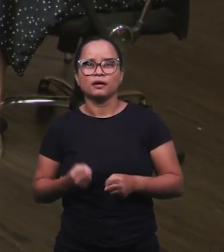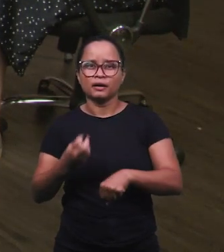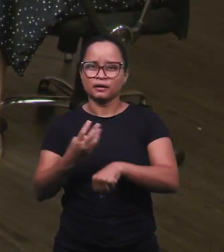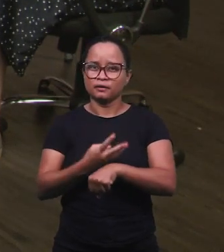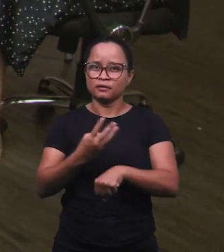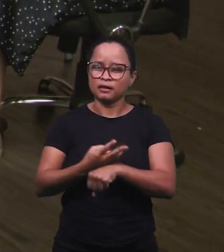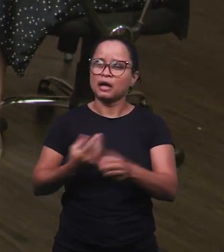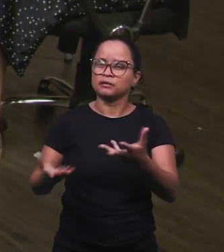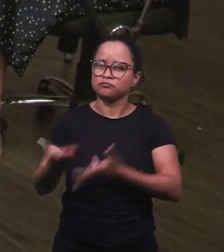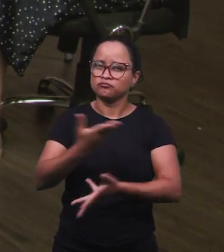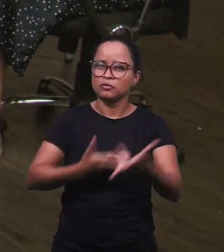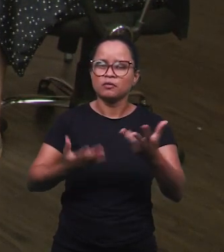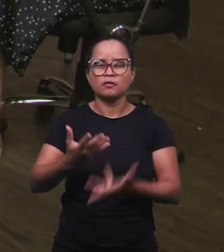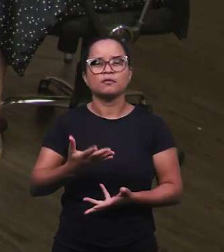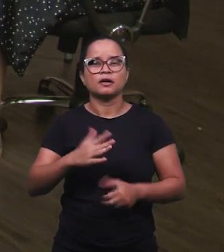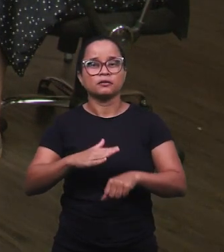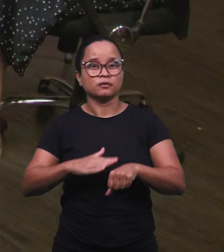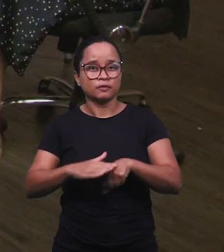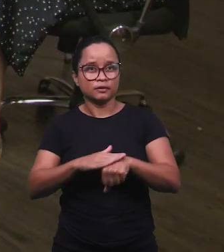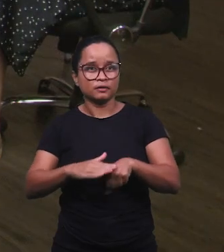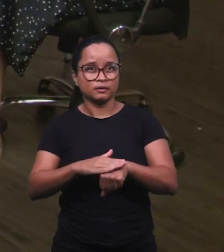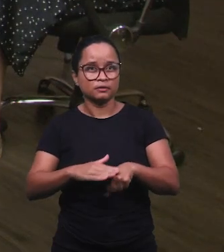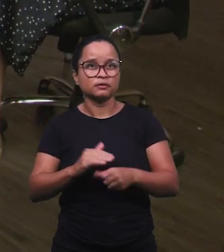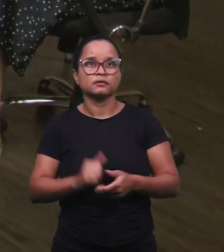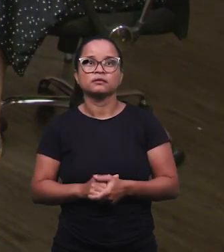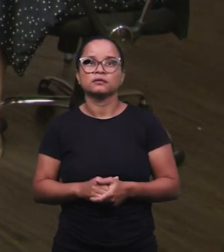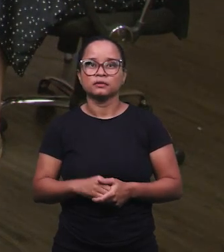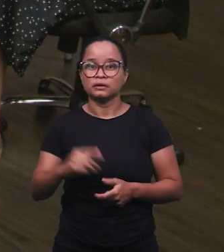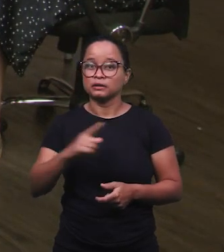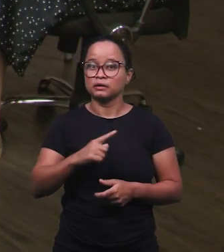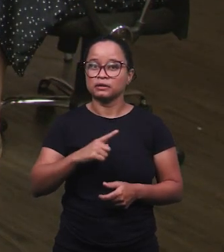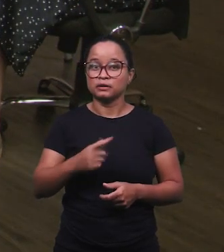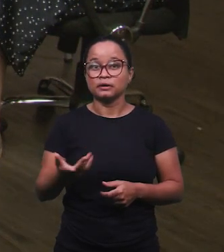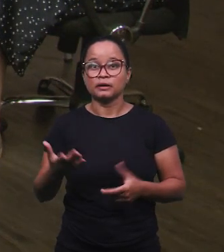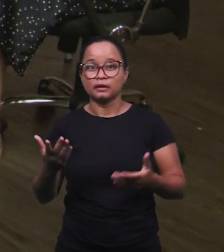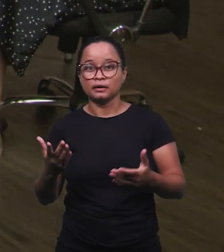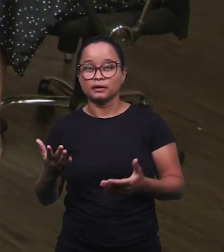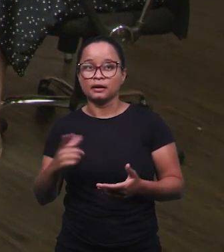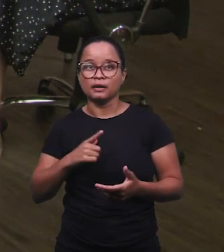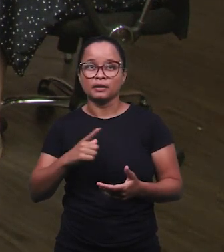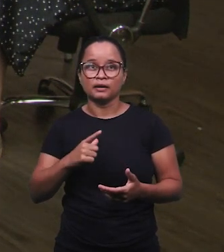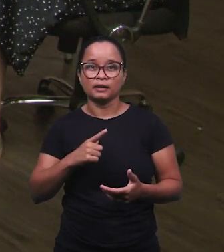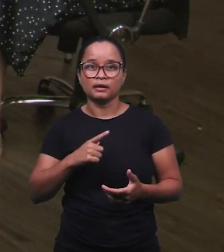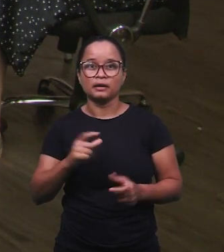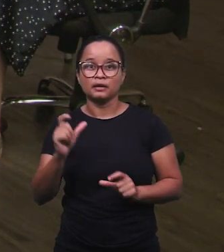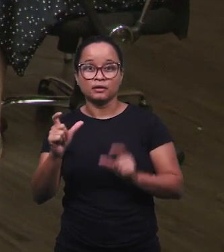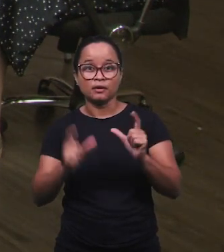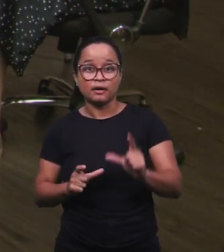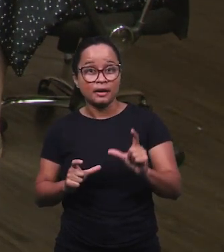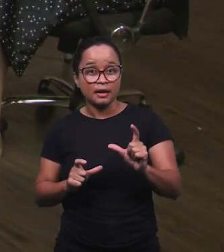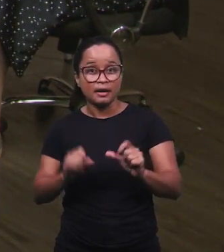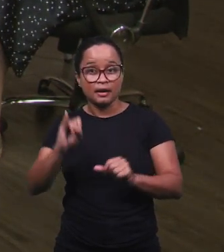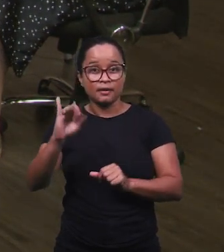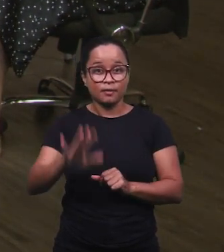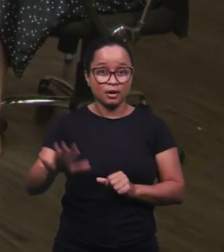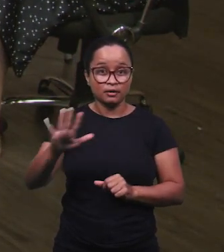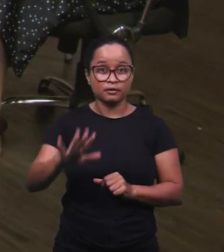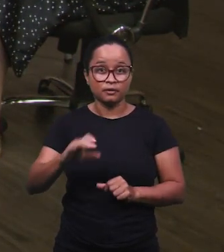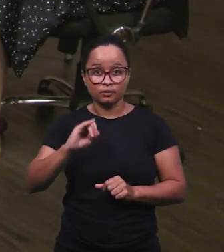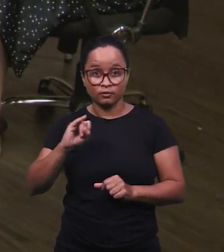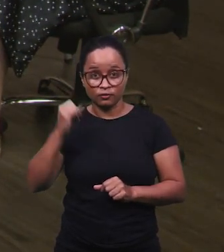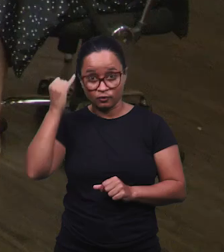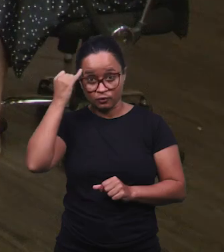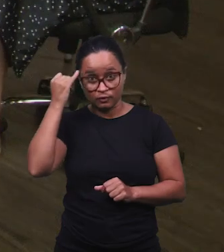WhatsApp, vai trocando figurinha ali, vai conversando. Figurinha também, né? Chique de WhatsApp tem um do pastor Josias, tem um do pastor Luiz Eugênio.